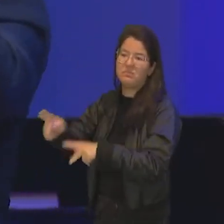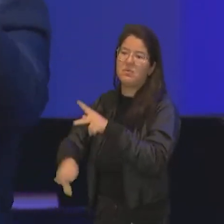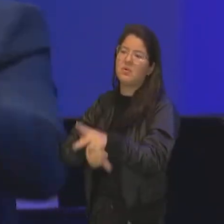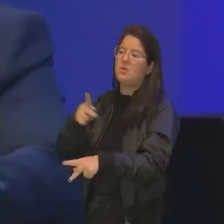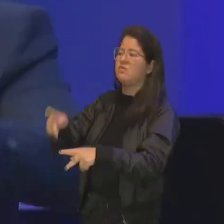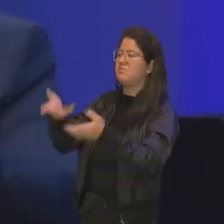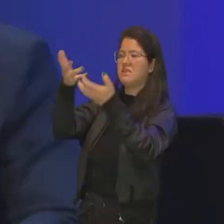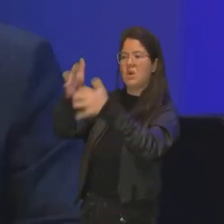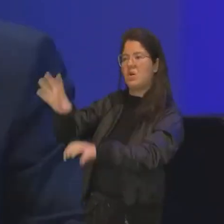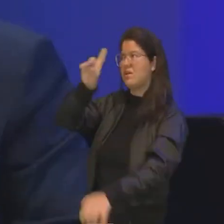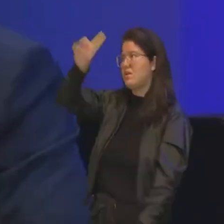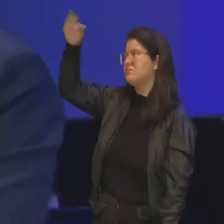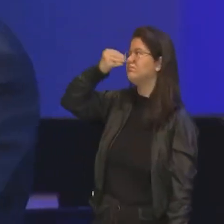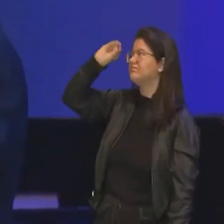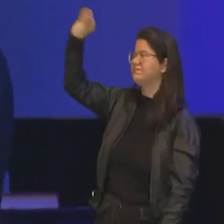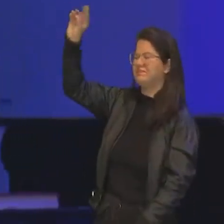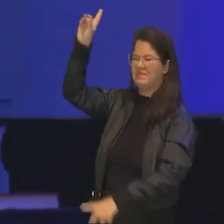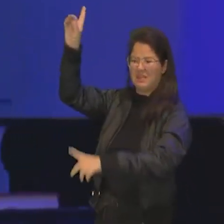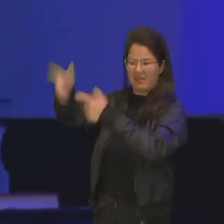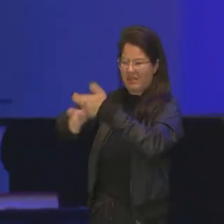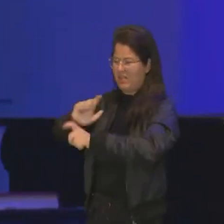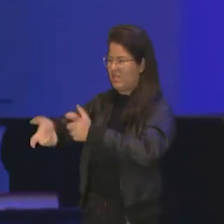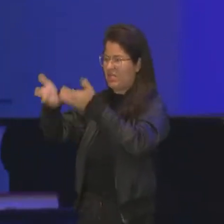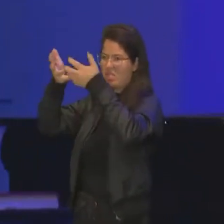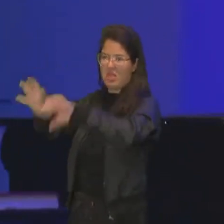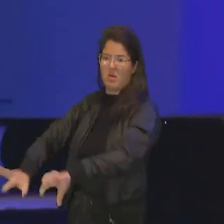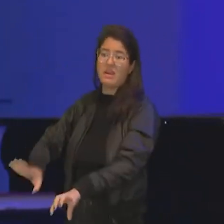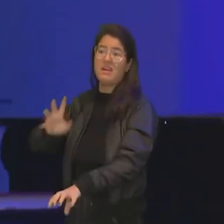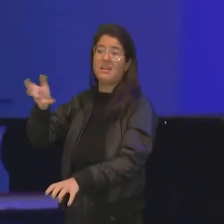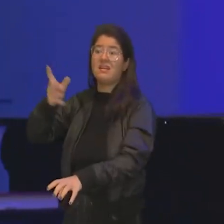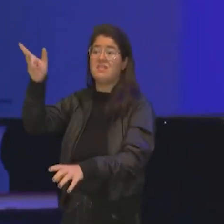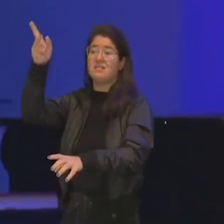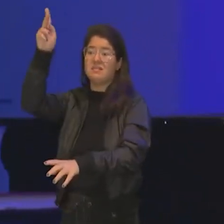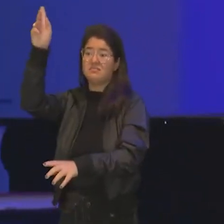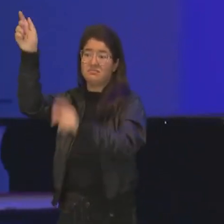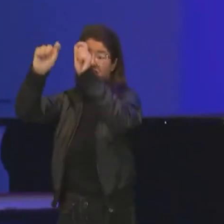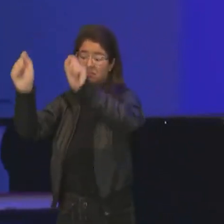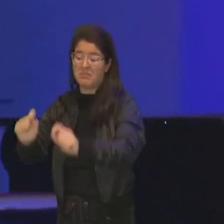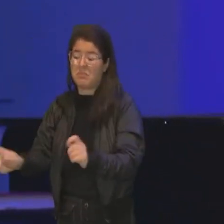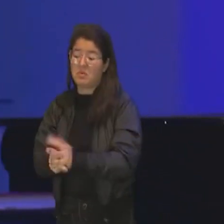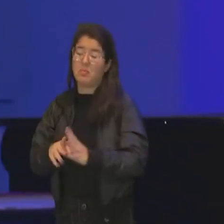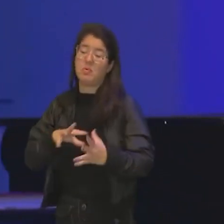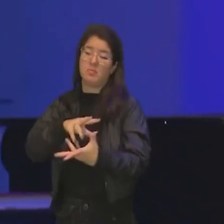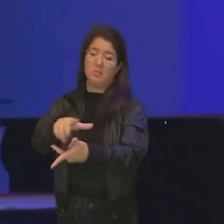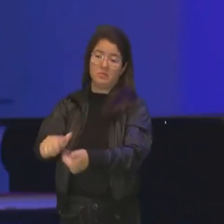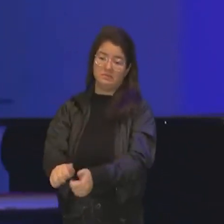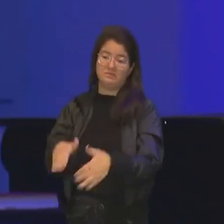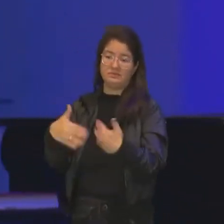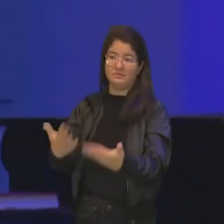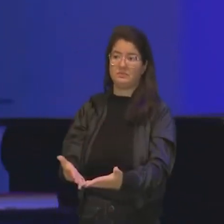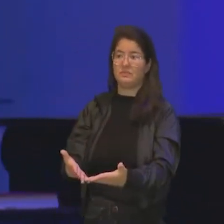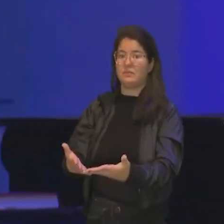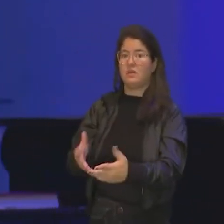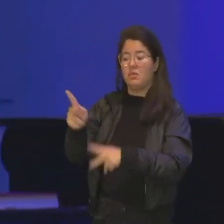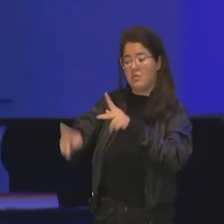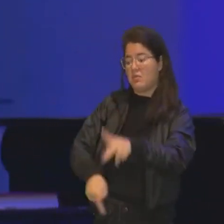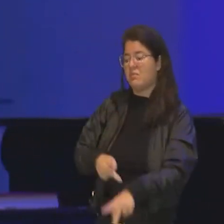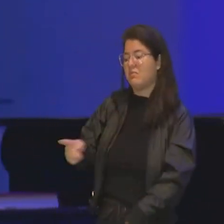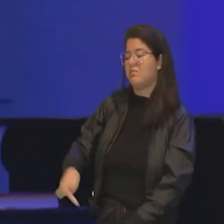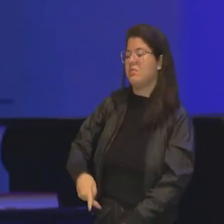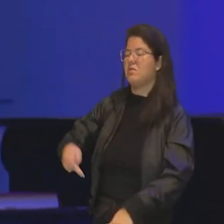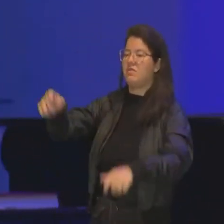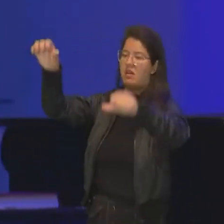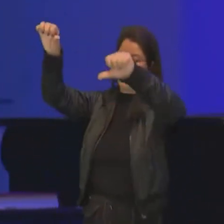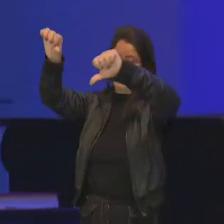trocando o Deus de Israel para os deuses das nações, e eles vinham experimentando fracassos,